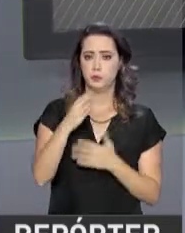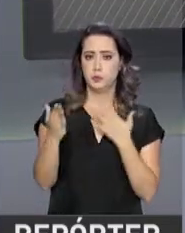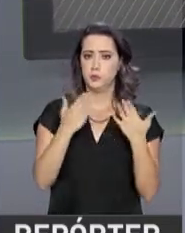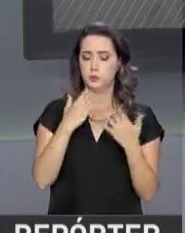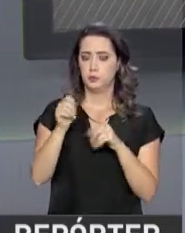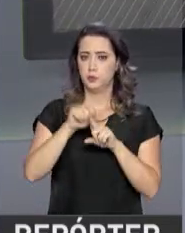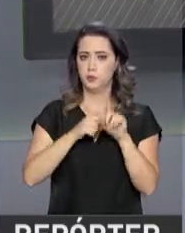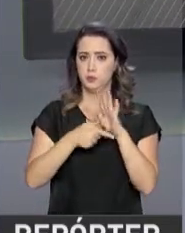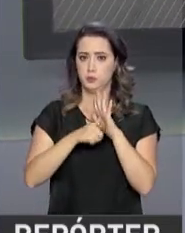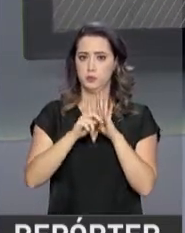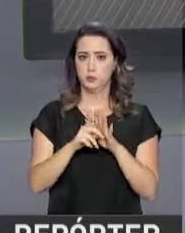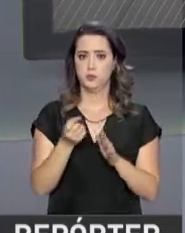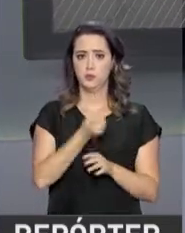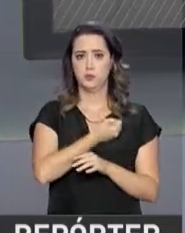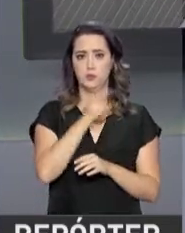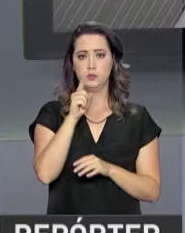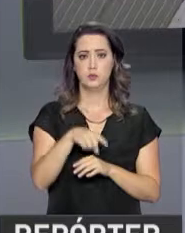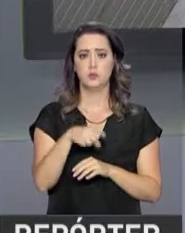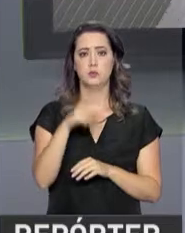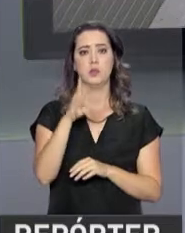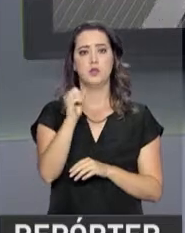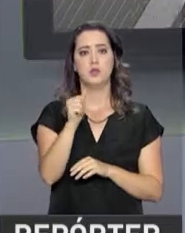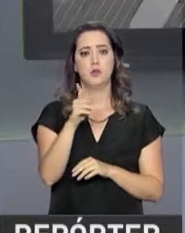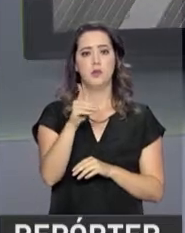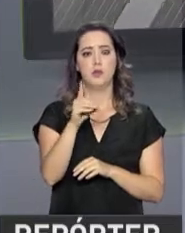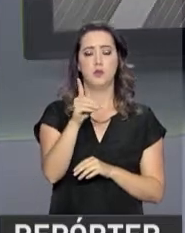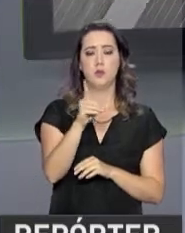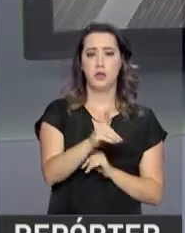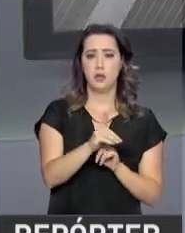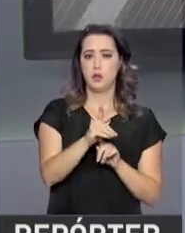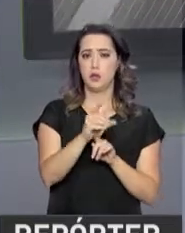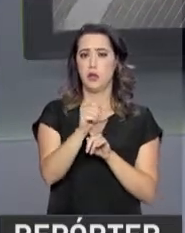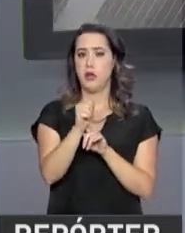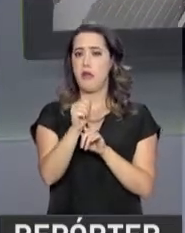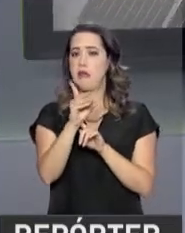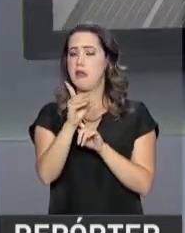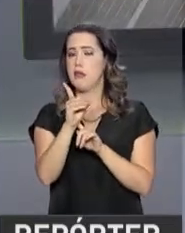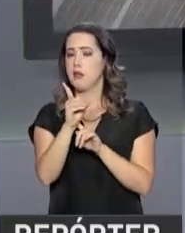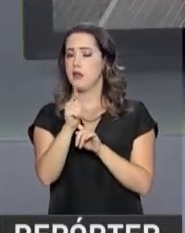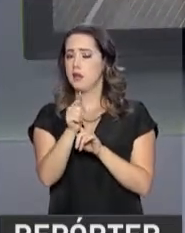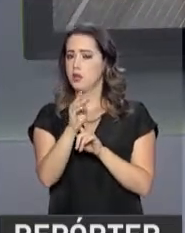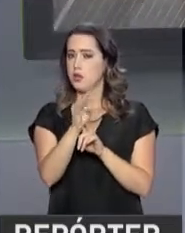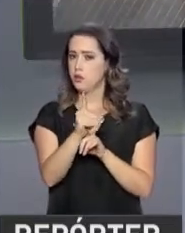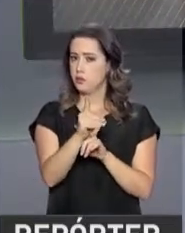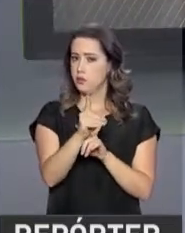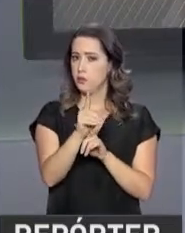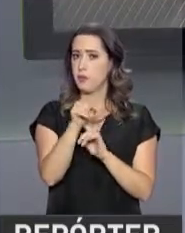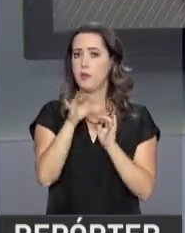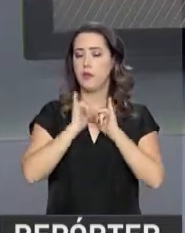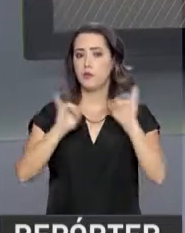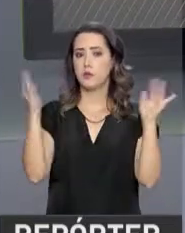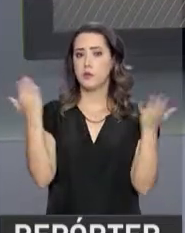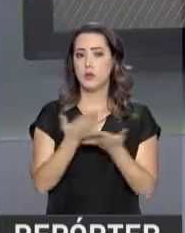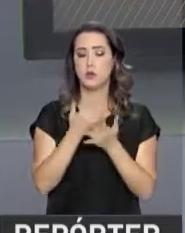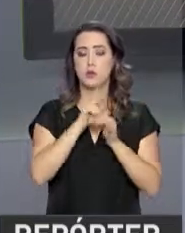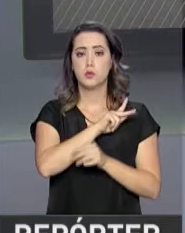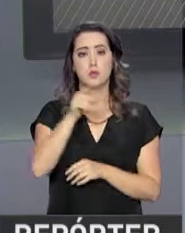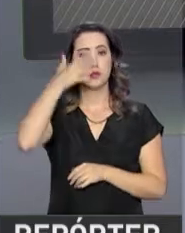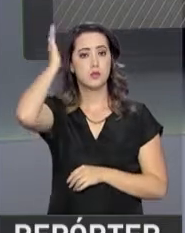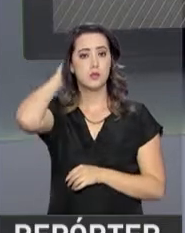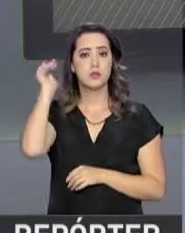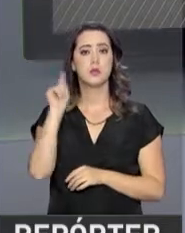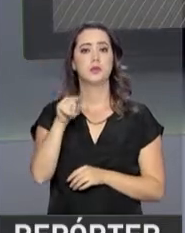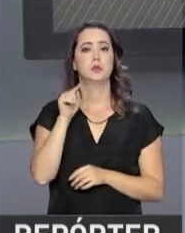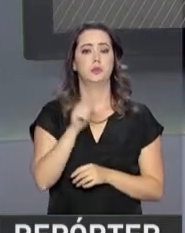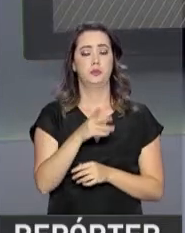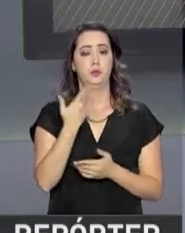relação ao mês anterior os dados são do cadastro geral de empregados e desempregados o caged e foram anunciados pelo presidente michel temer